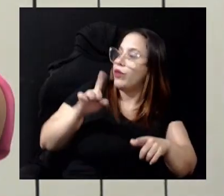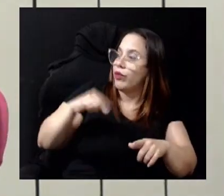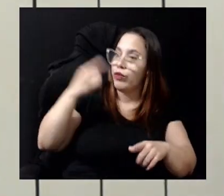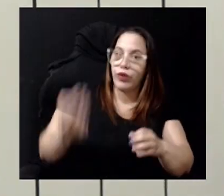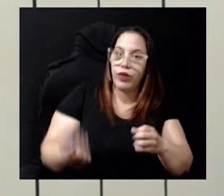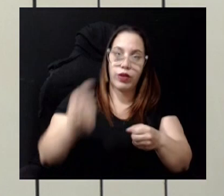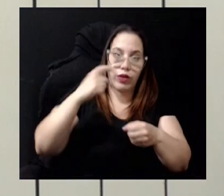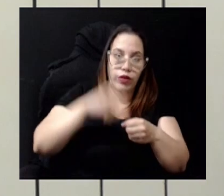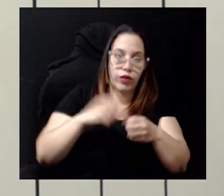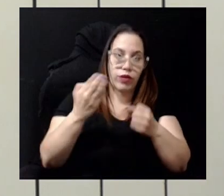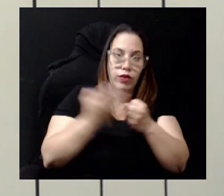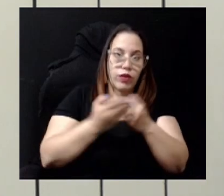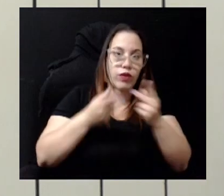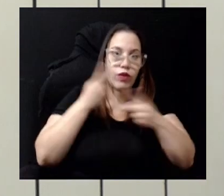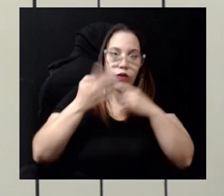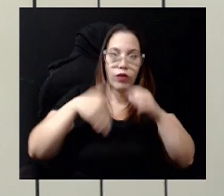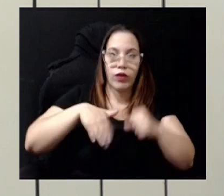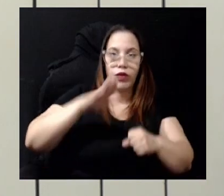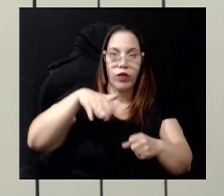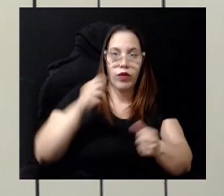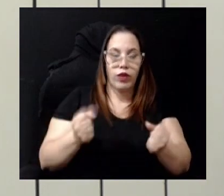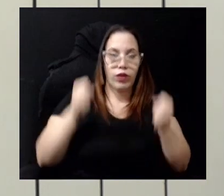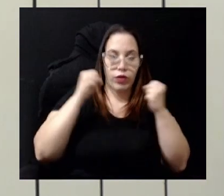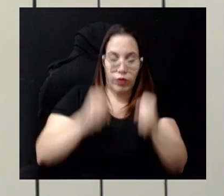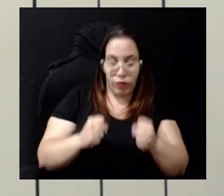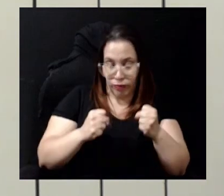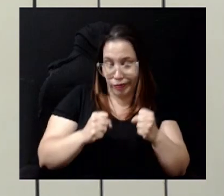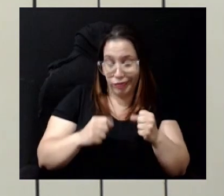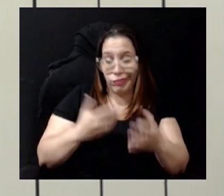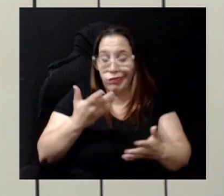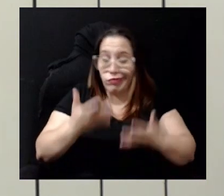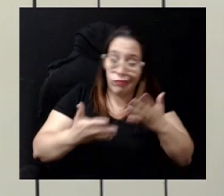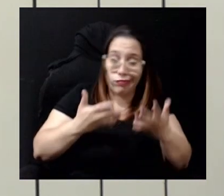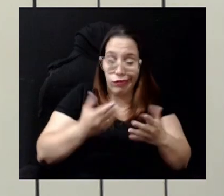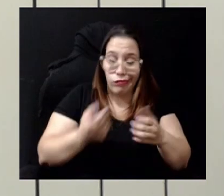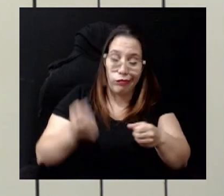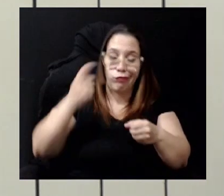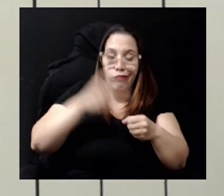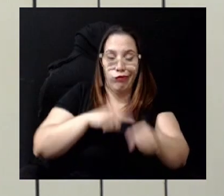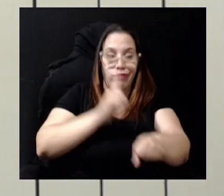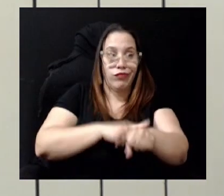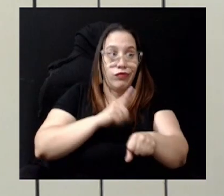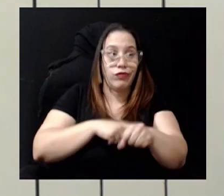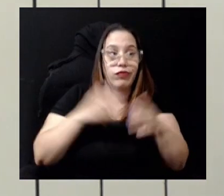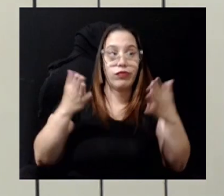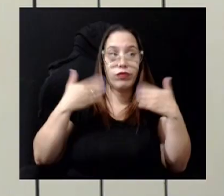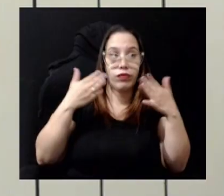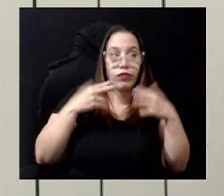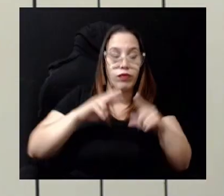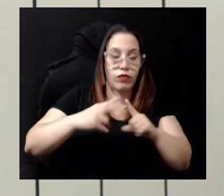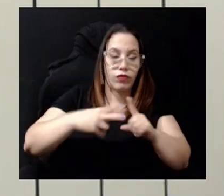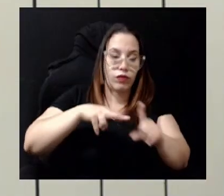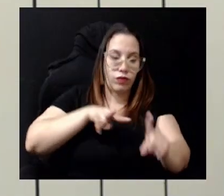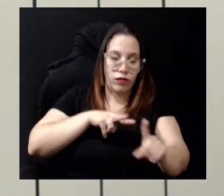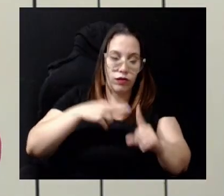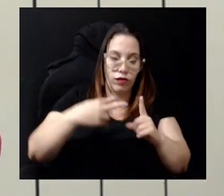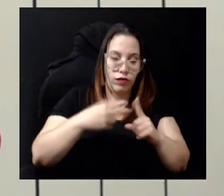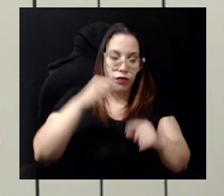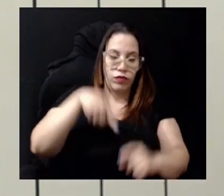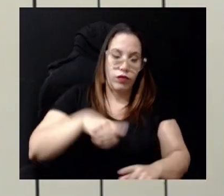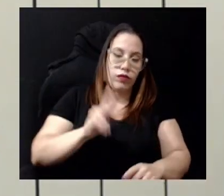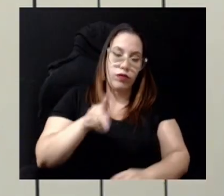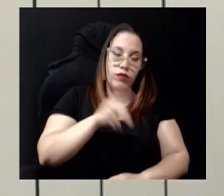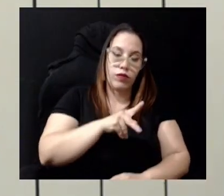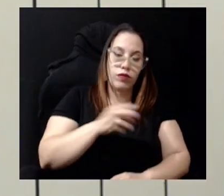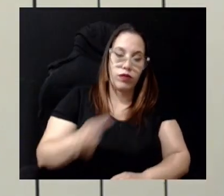falando mais sobre essas possíveis vantagens, né, da volta do horário de verão no ponto de vista. Nós estamos aqui com o professor de Economia da